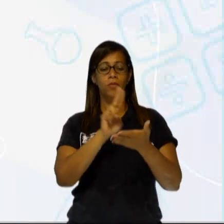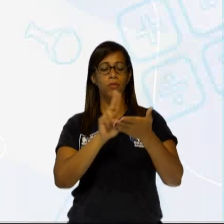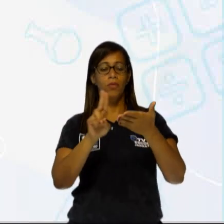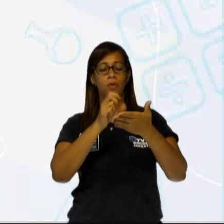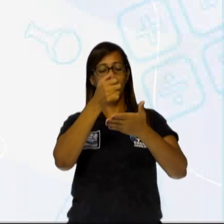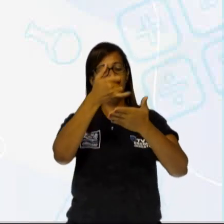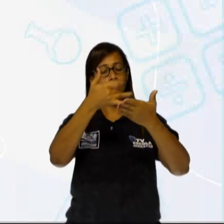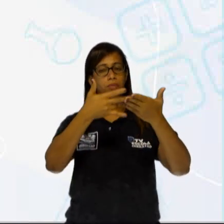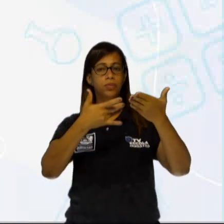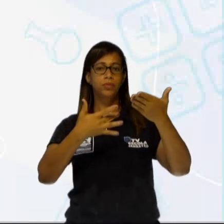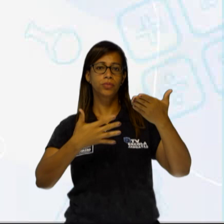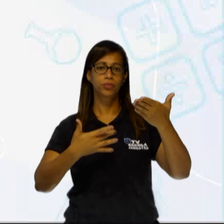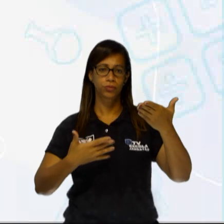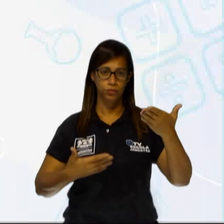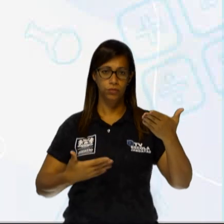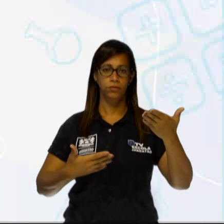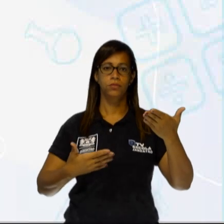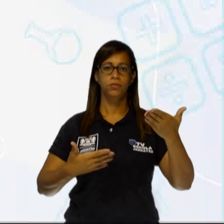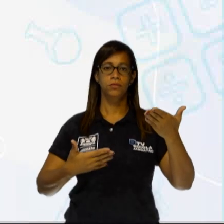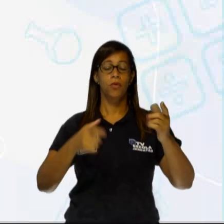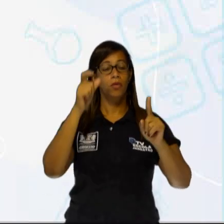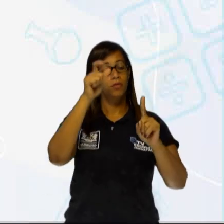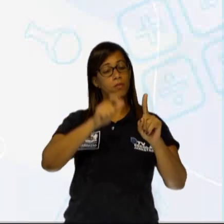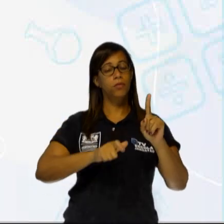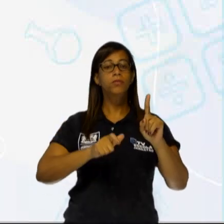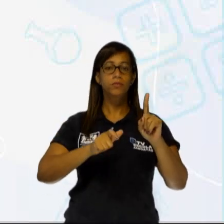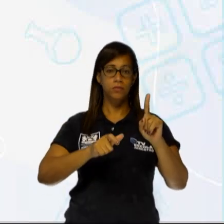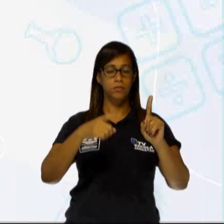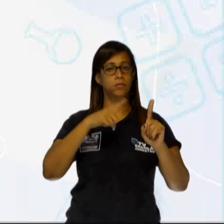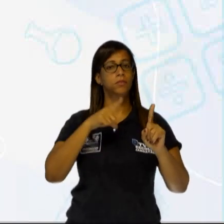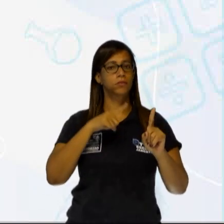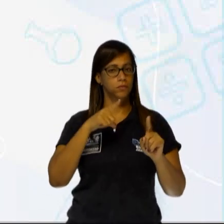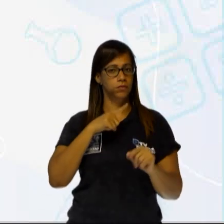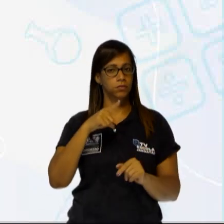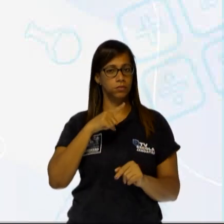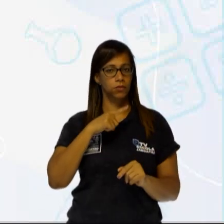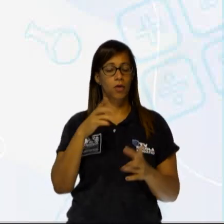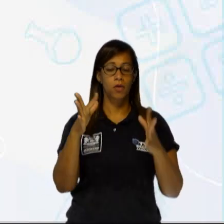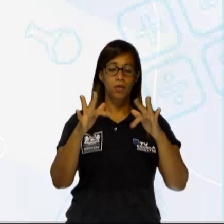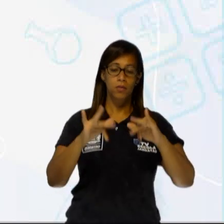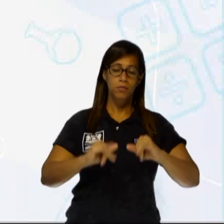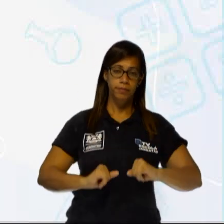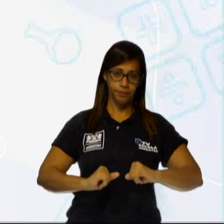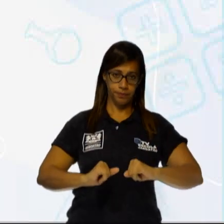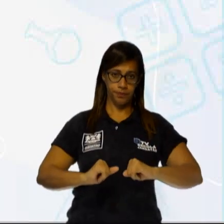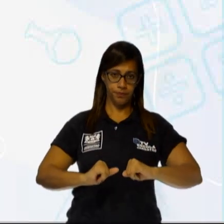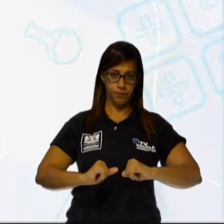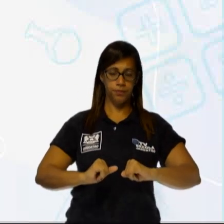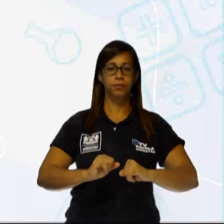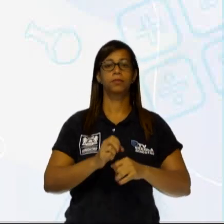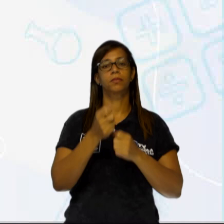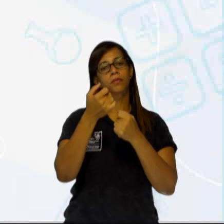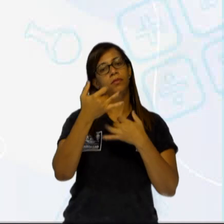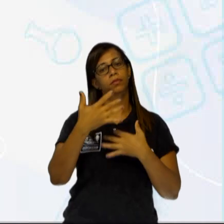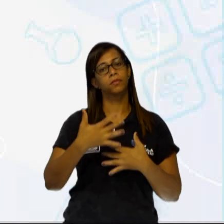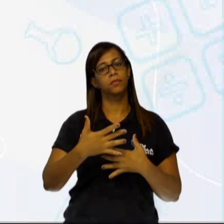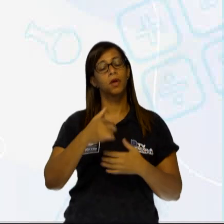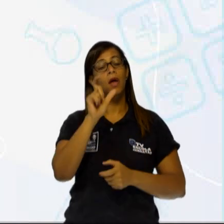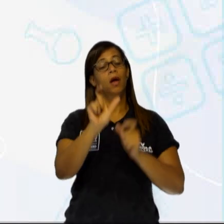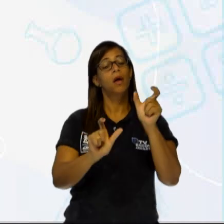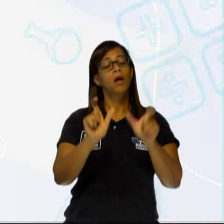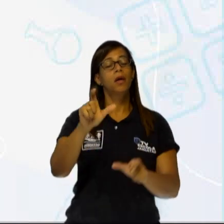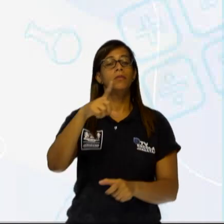Diggory, Kirk. Ele vai listando todos os personagens que ele colocou na obra. Logo em seguida, quando ele acaba a descrição, ele diz o seguinte, cada